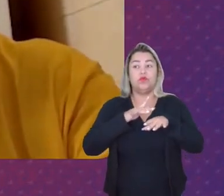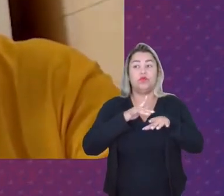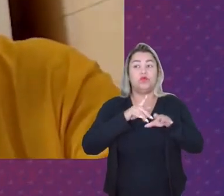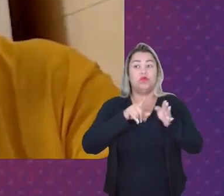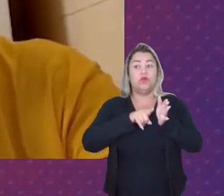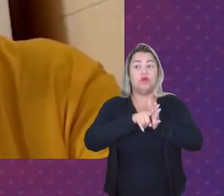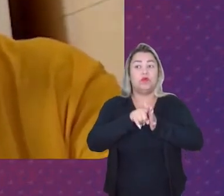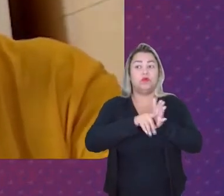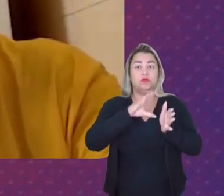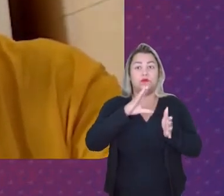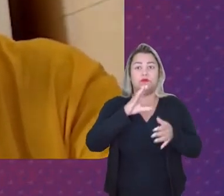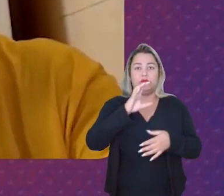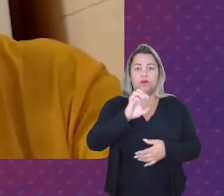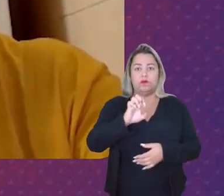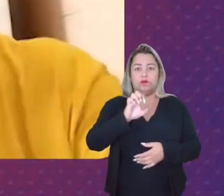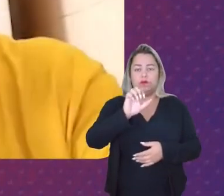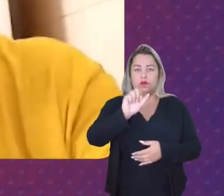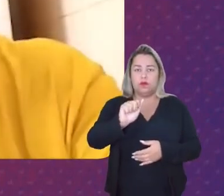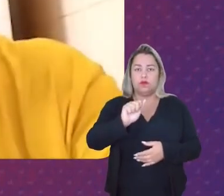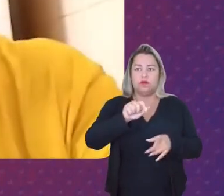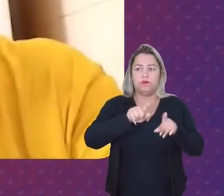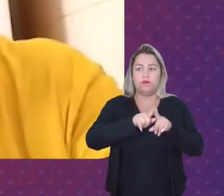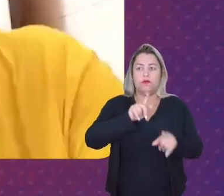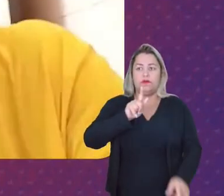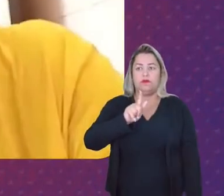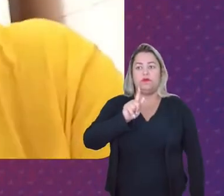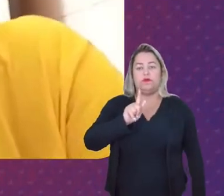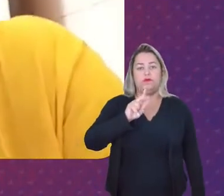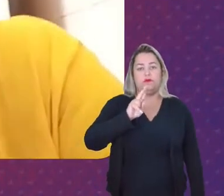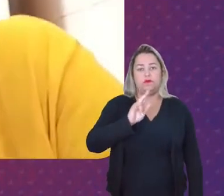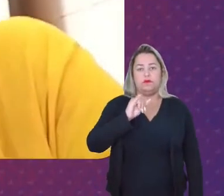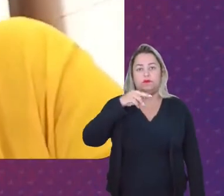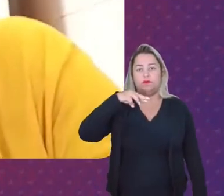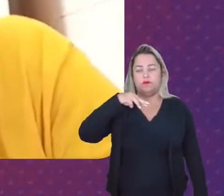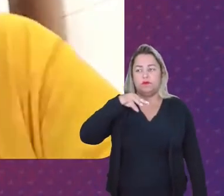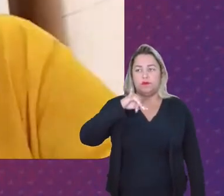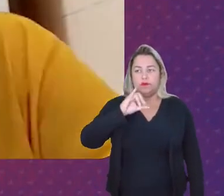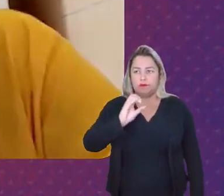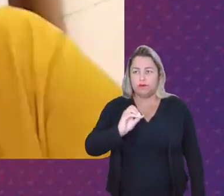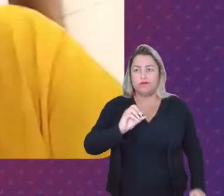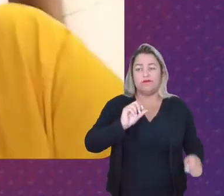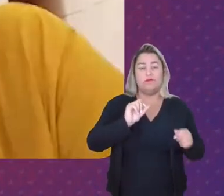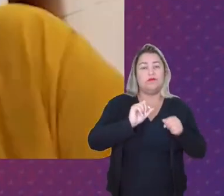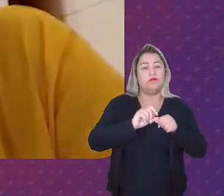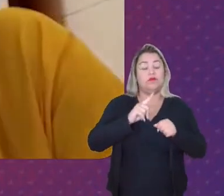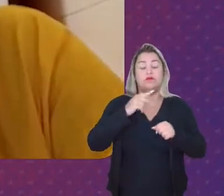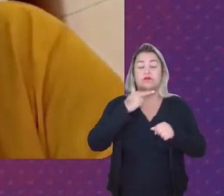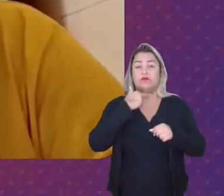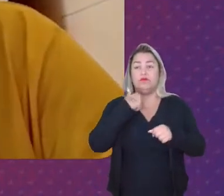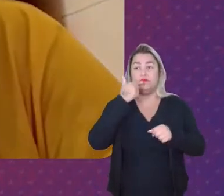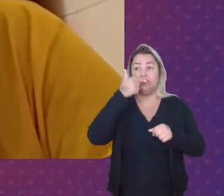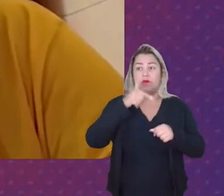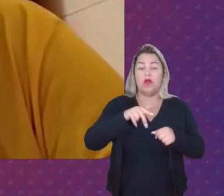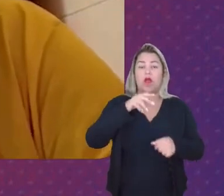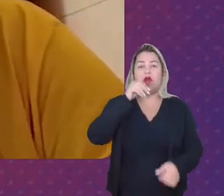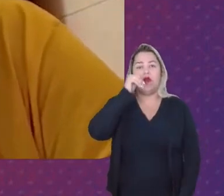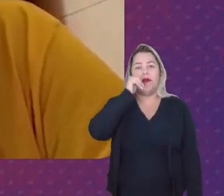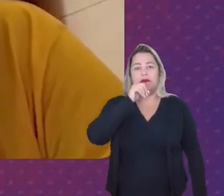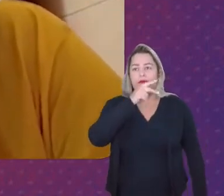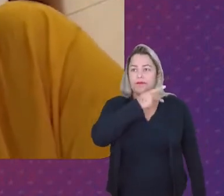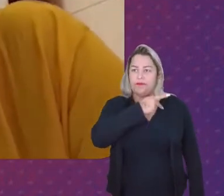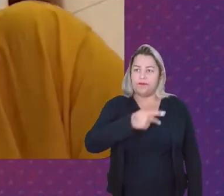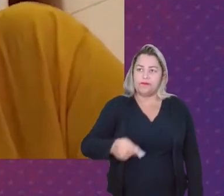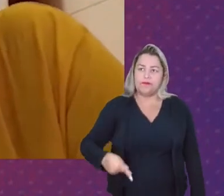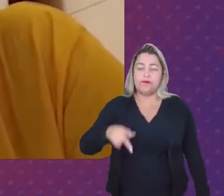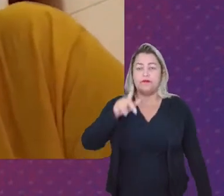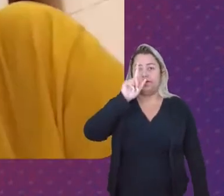tratamento de CA, né, e a quimioterapia me deixou muito debilitada, eu não pude ir, mas foi a nossa presidenta de honra, que foi na gestão dela